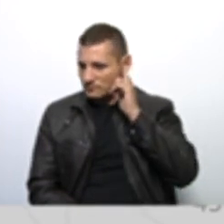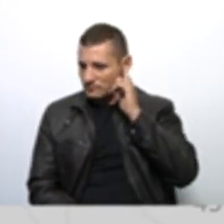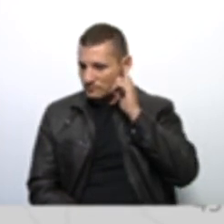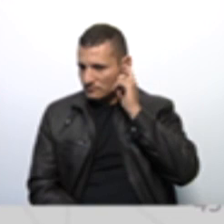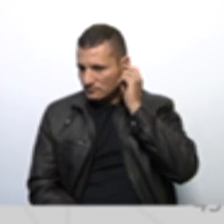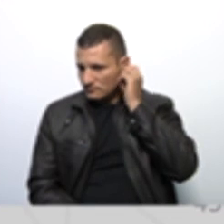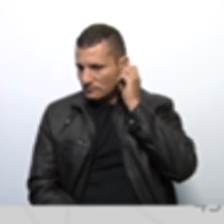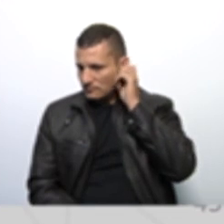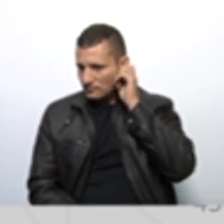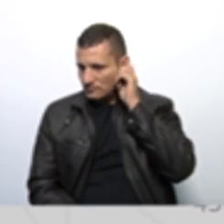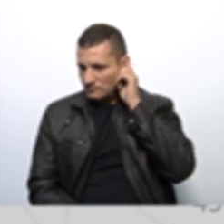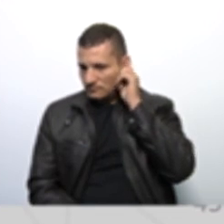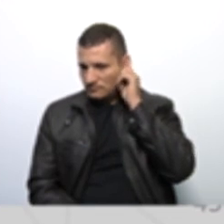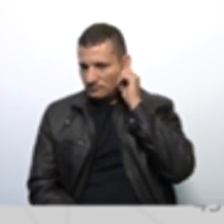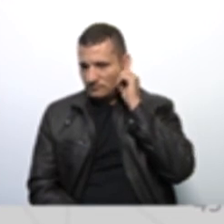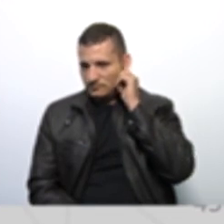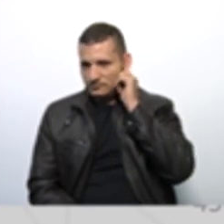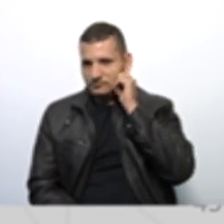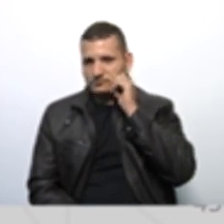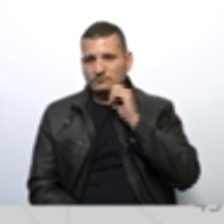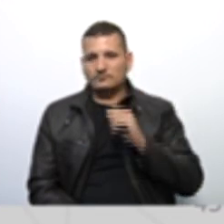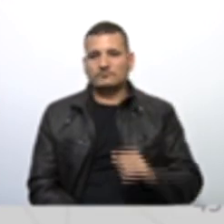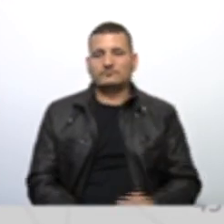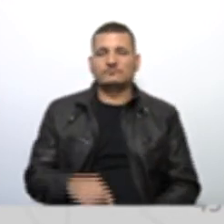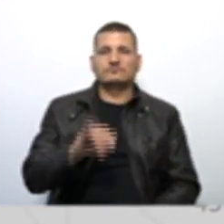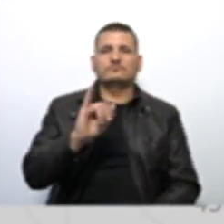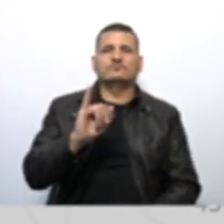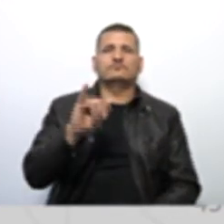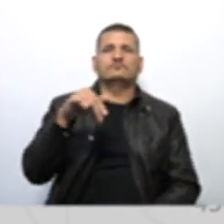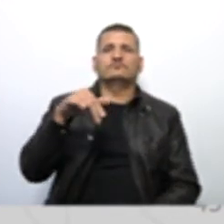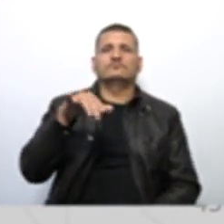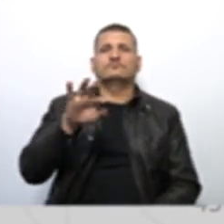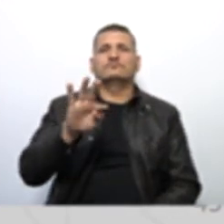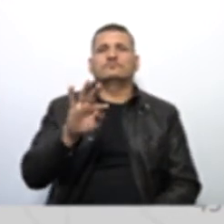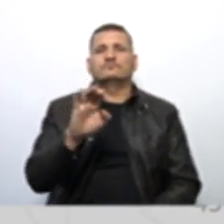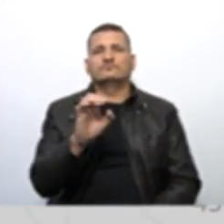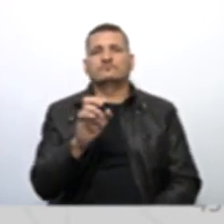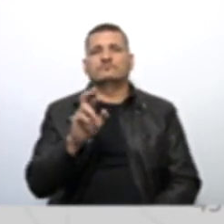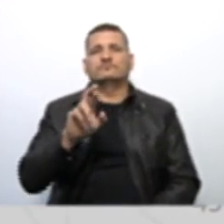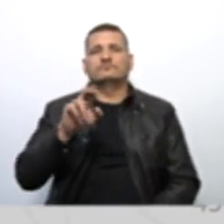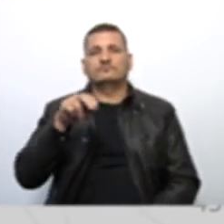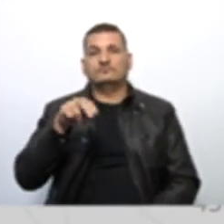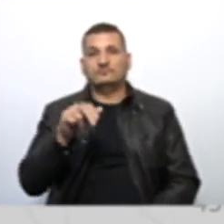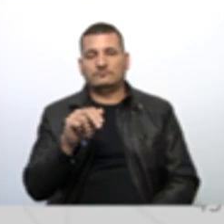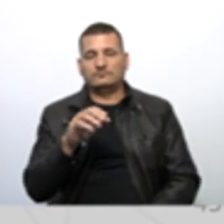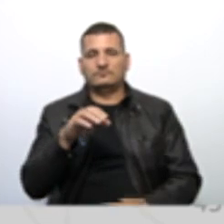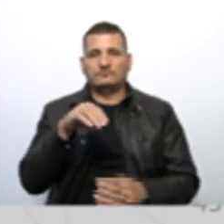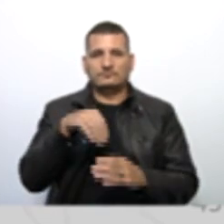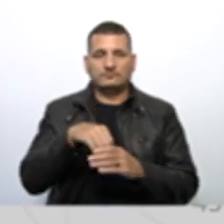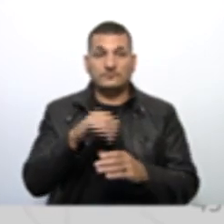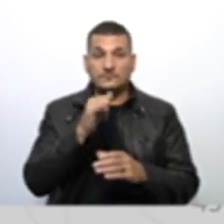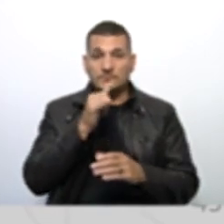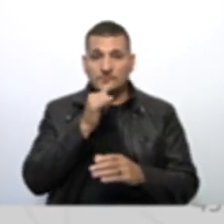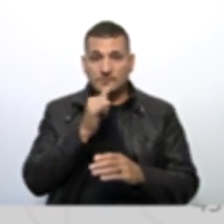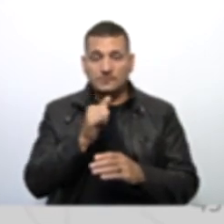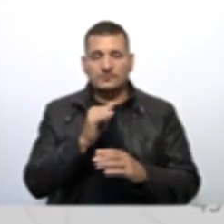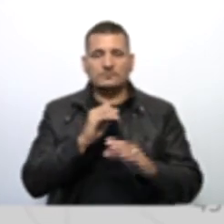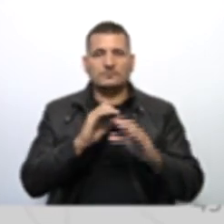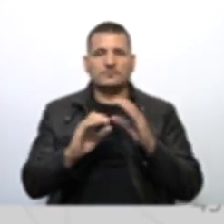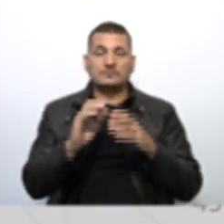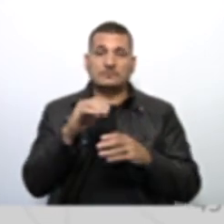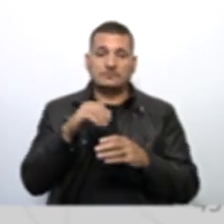acertou. Então, a palavra é o quê? Chave interna, pessoal. Se é comunicação interna, a